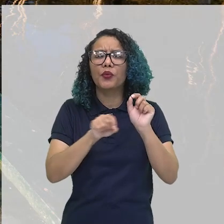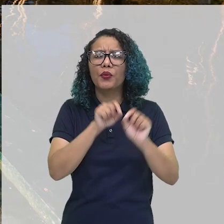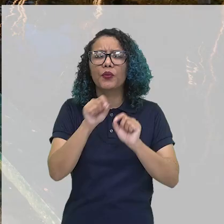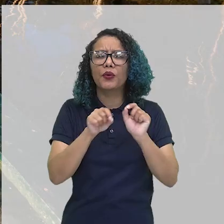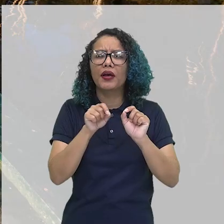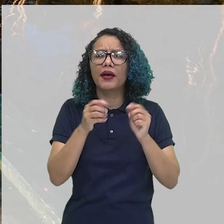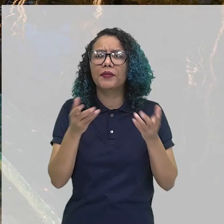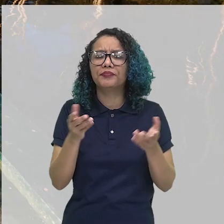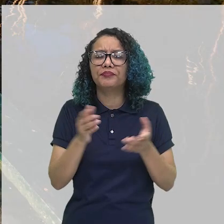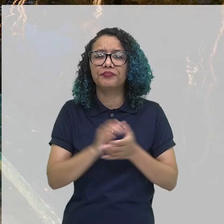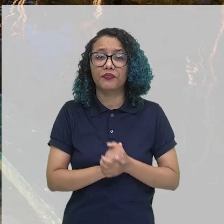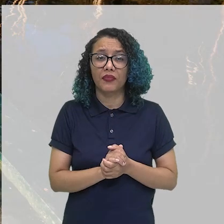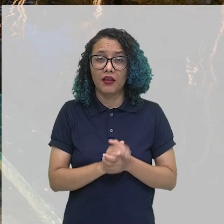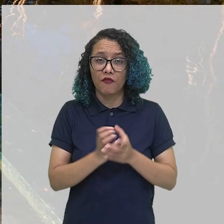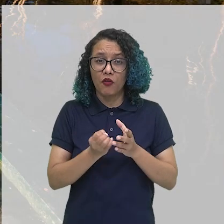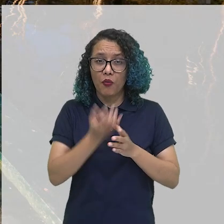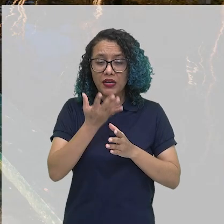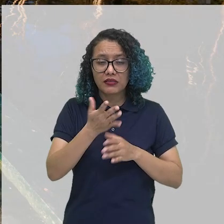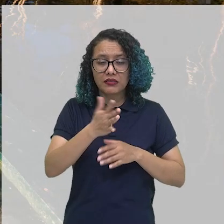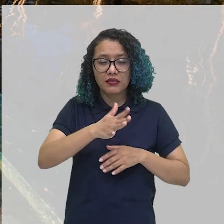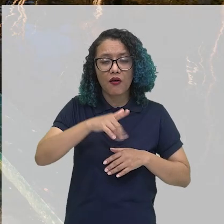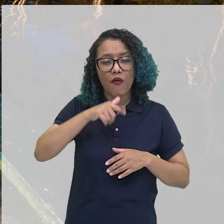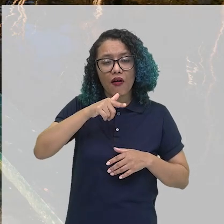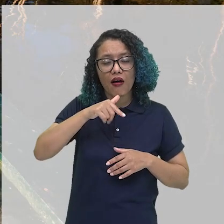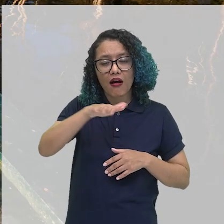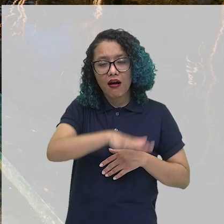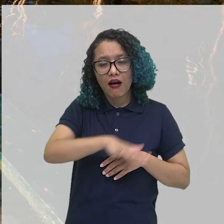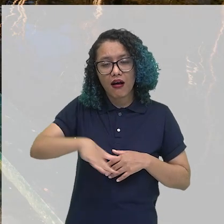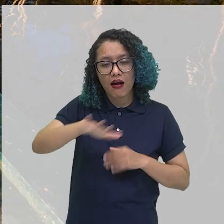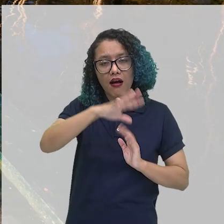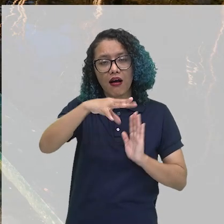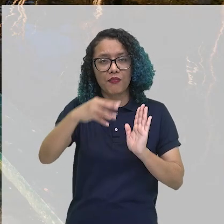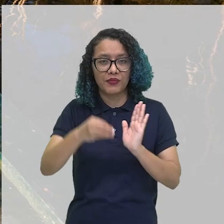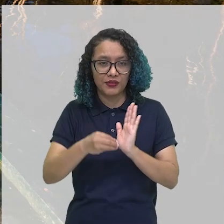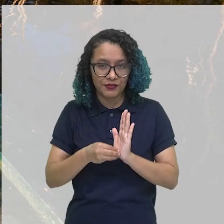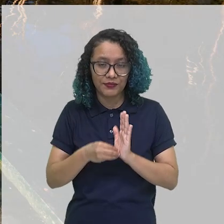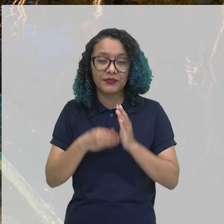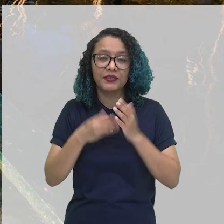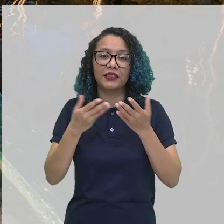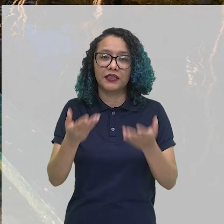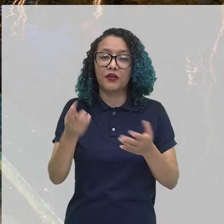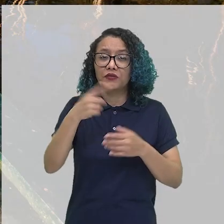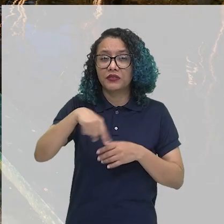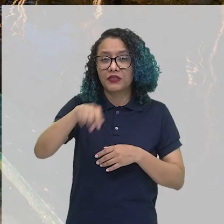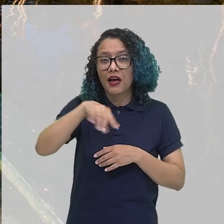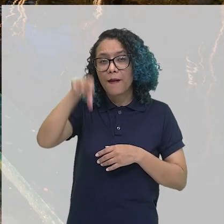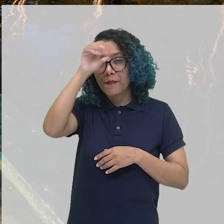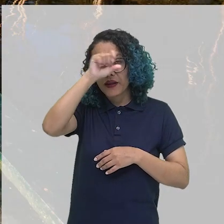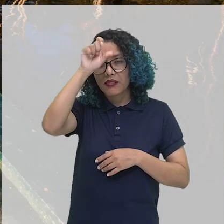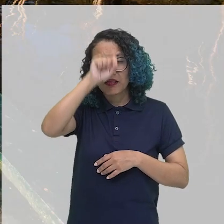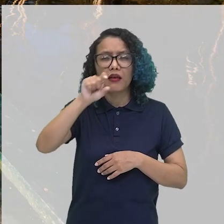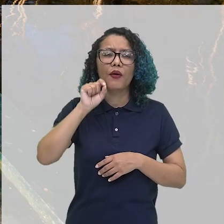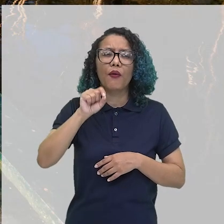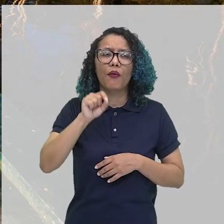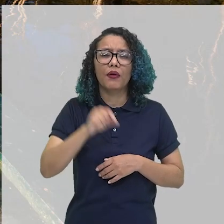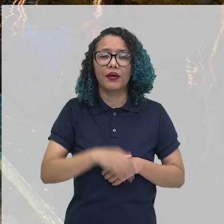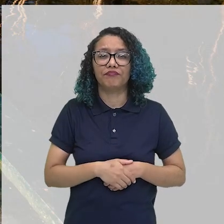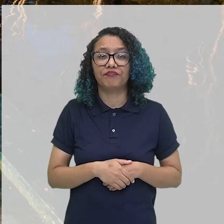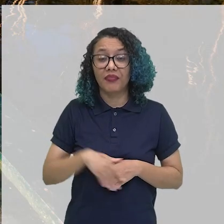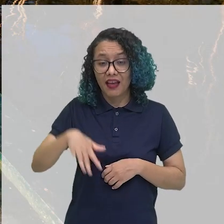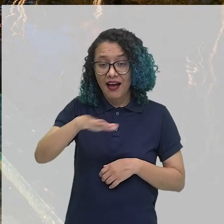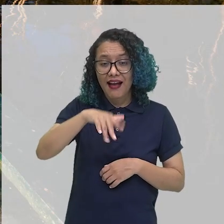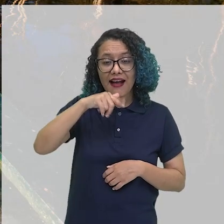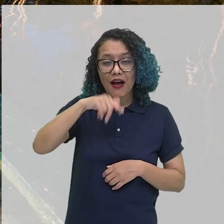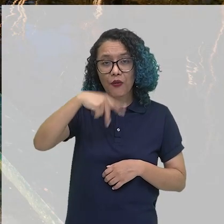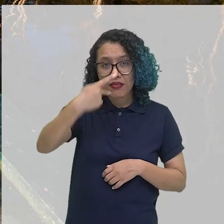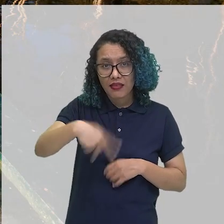a formação da bacia amazônica. E você vai aprender que a bacia